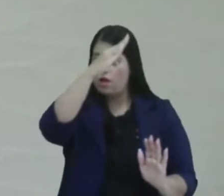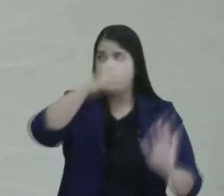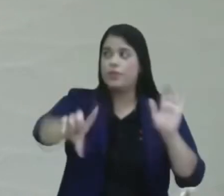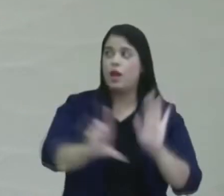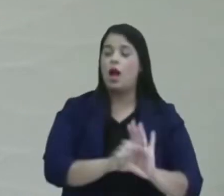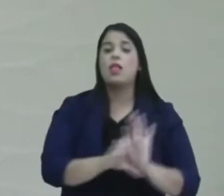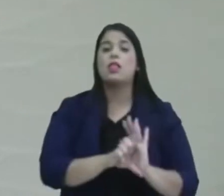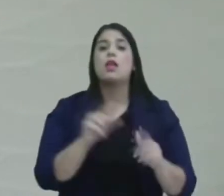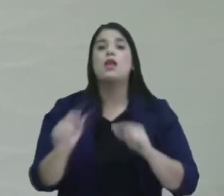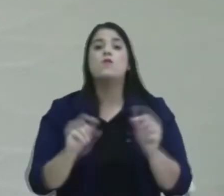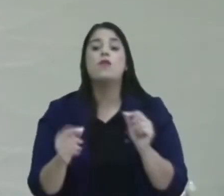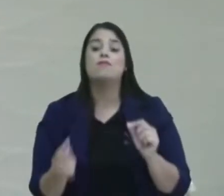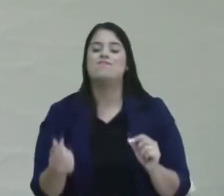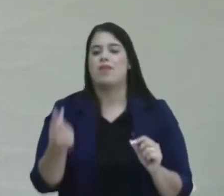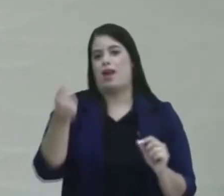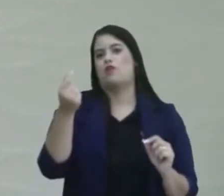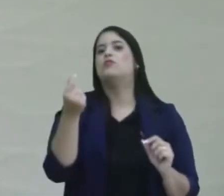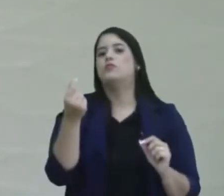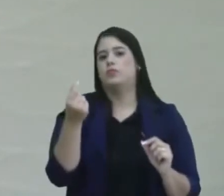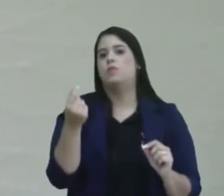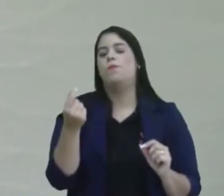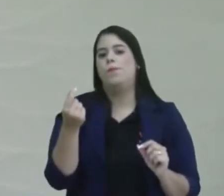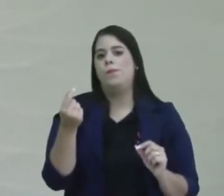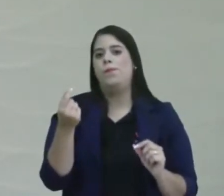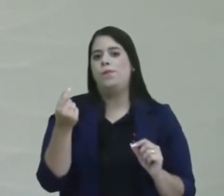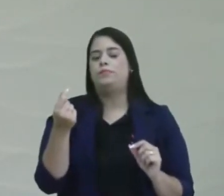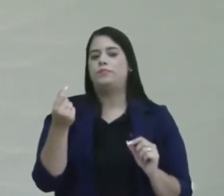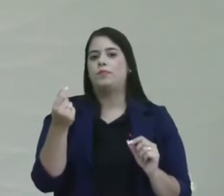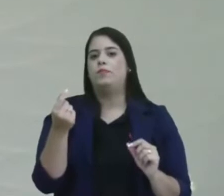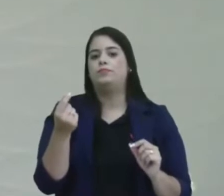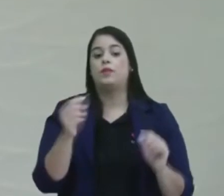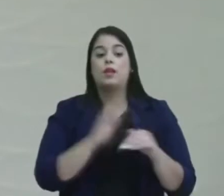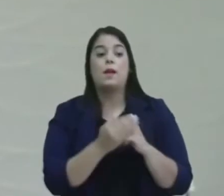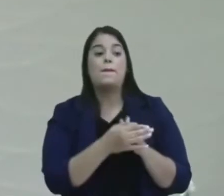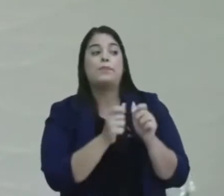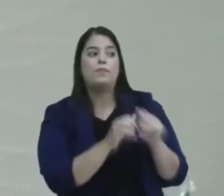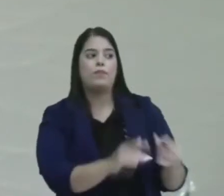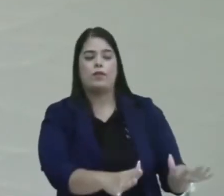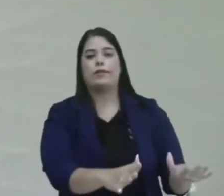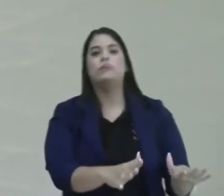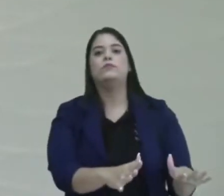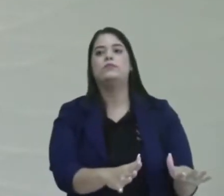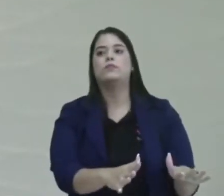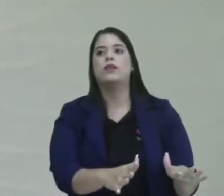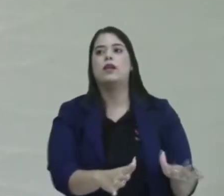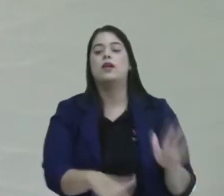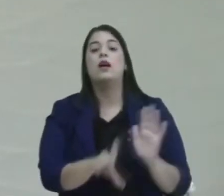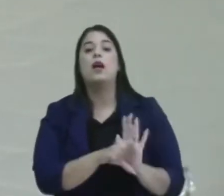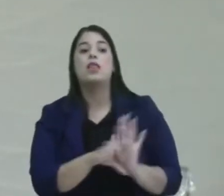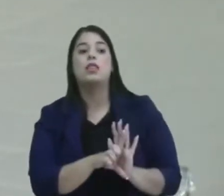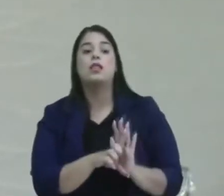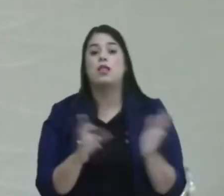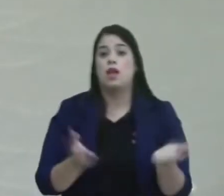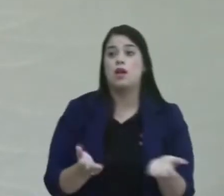destinar vários recursos para esse setor que foi afetado, né, durante a pandemia. E também a lei Paulo Gustavo,